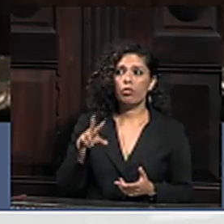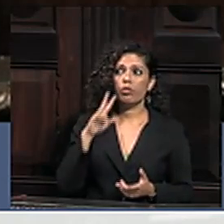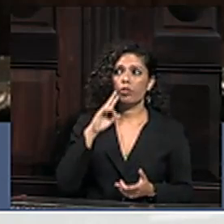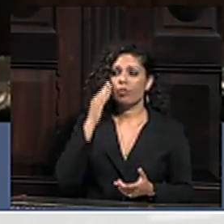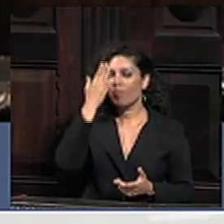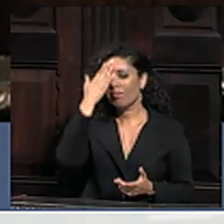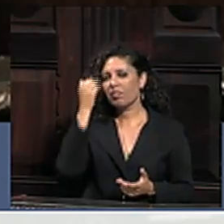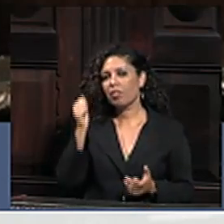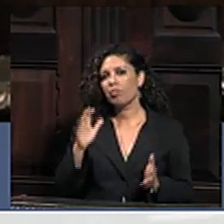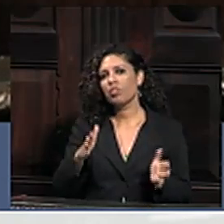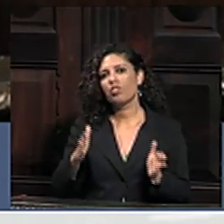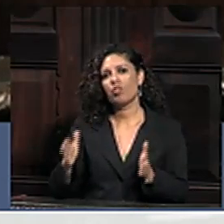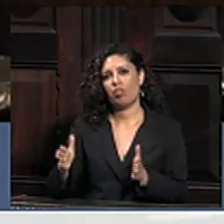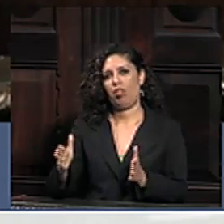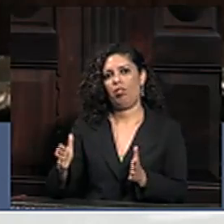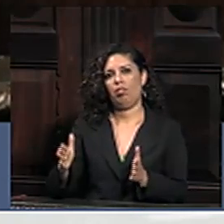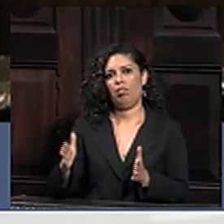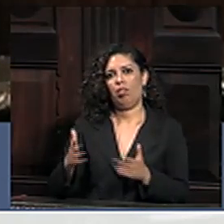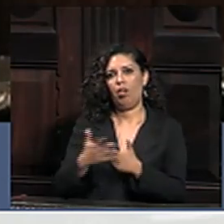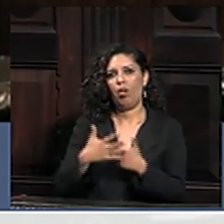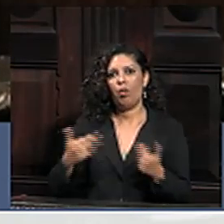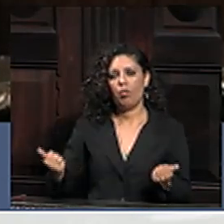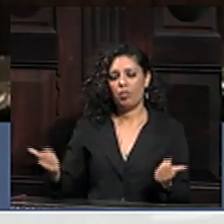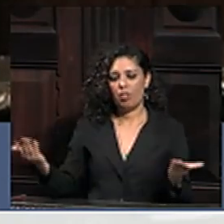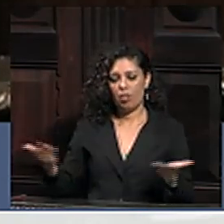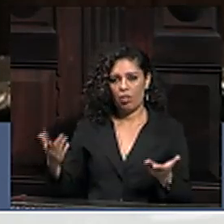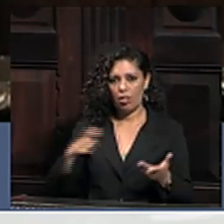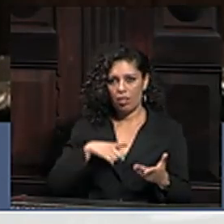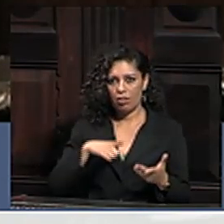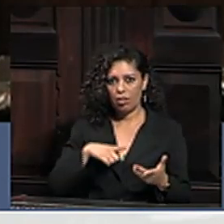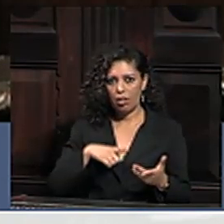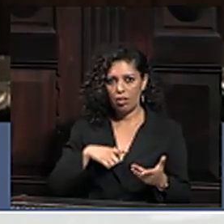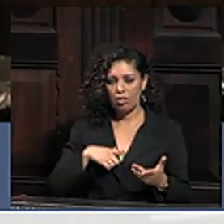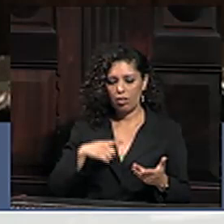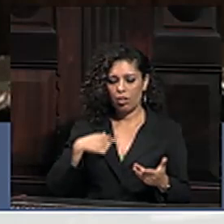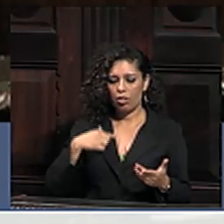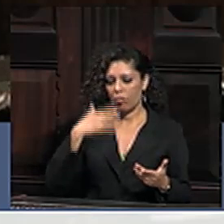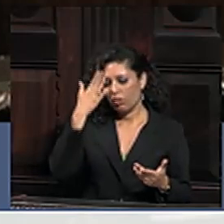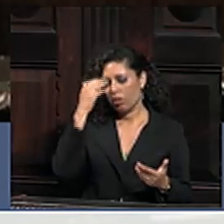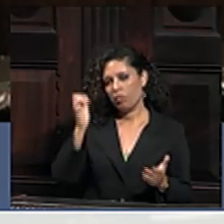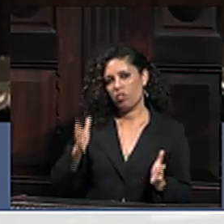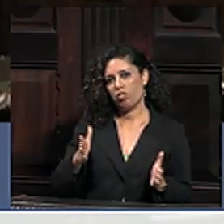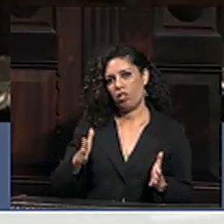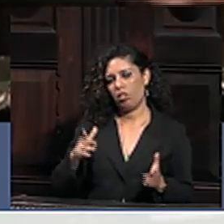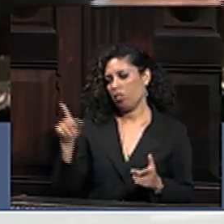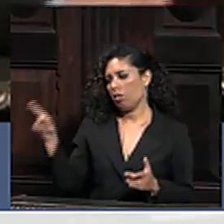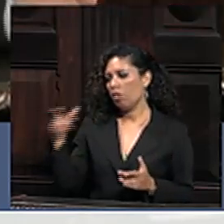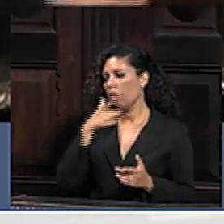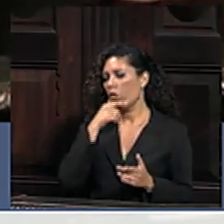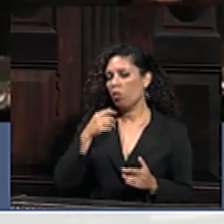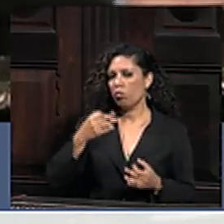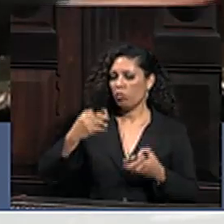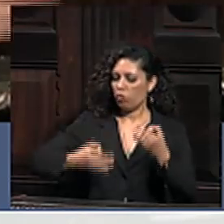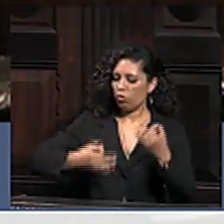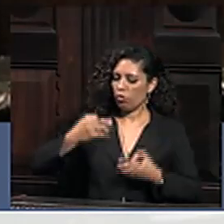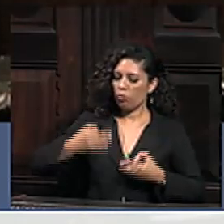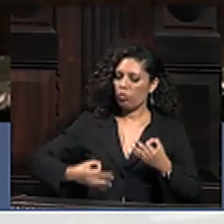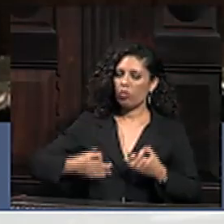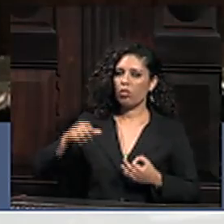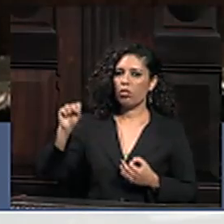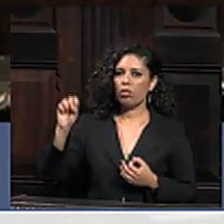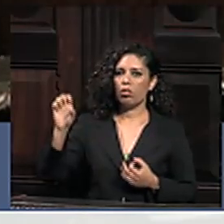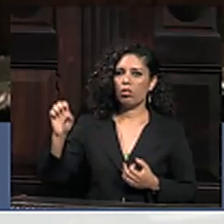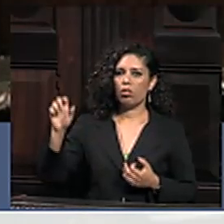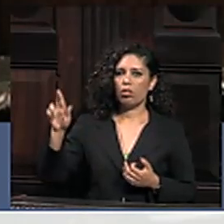tem que ser repisado. É claro, é patente, é previsível que Sérgio Moro, com sua trajetória